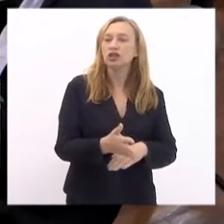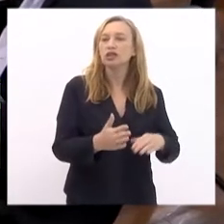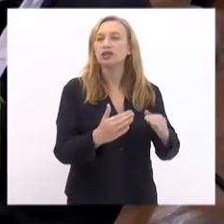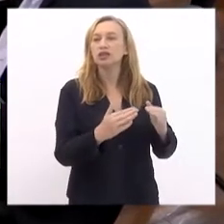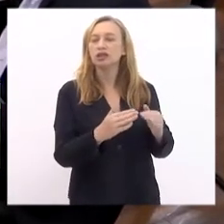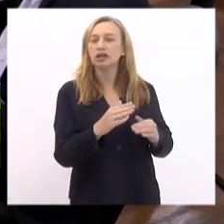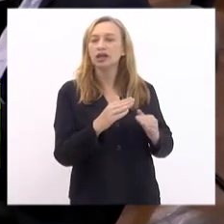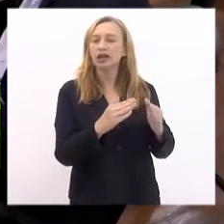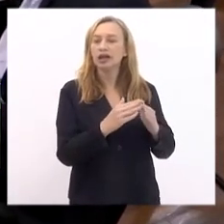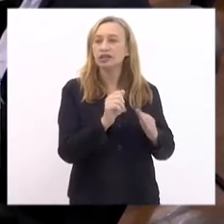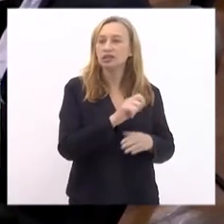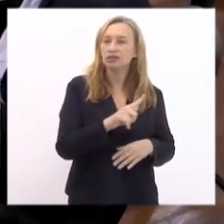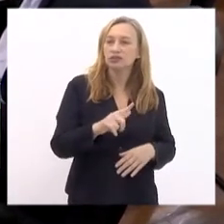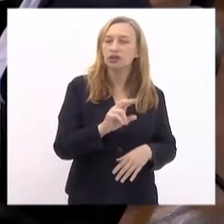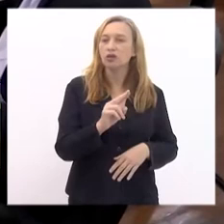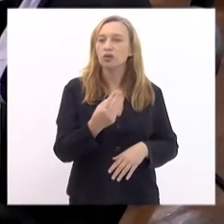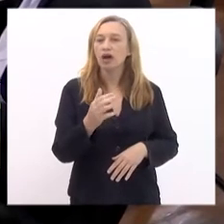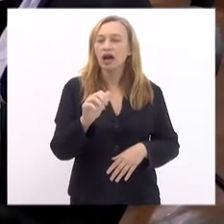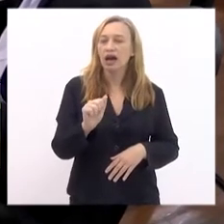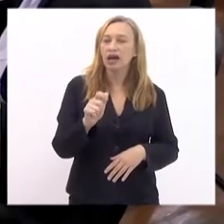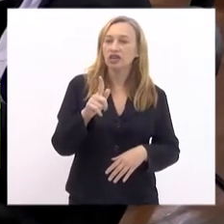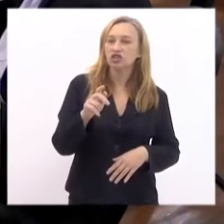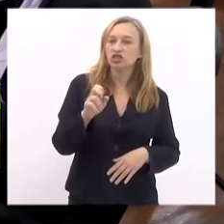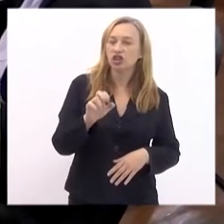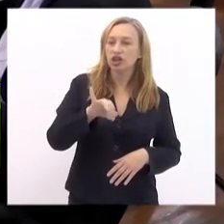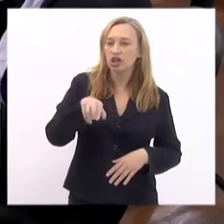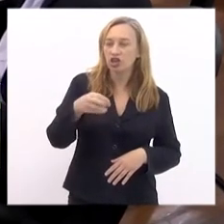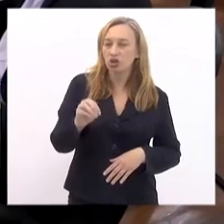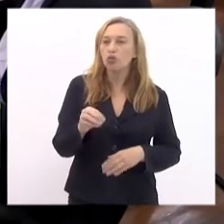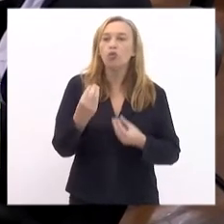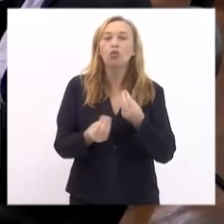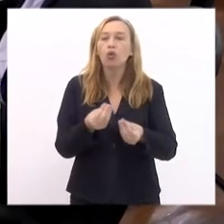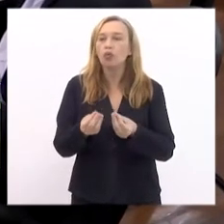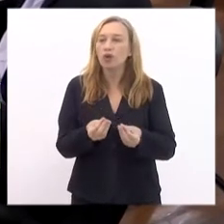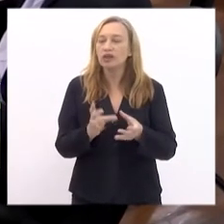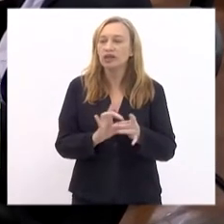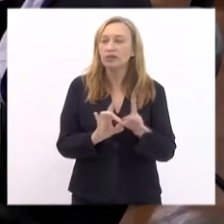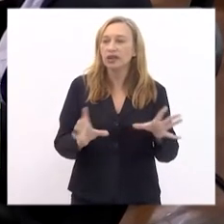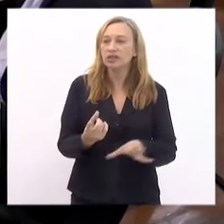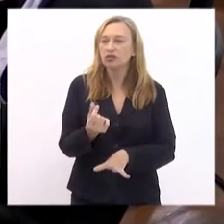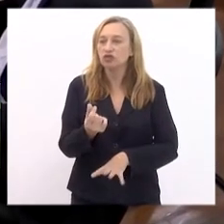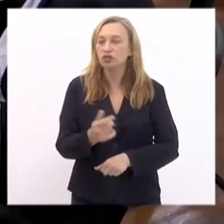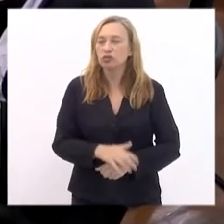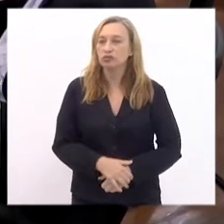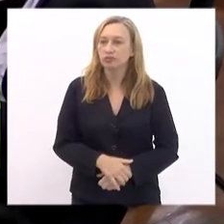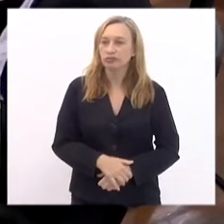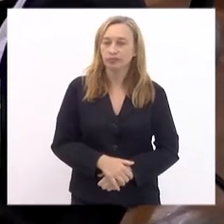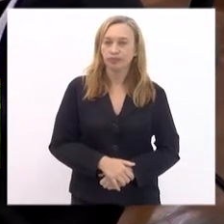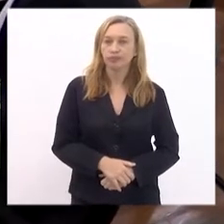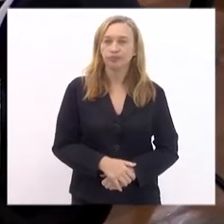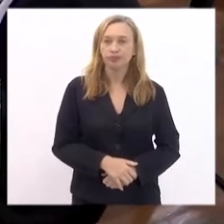AgeRio, como é que é essa parceria, esse processo da liberação de crédito? As linhas de